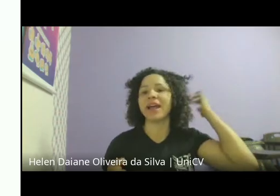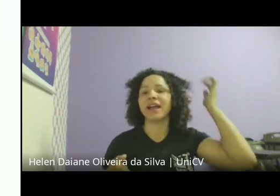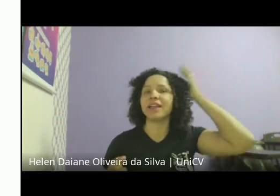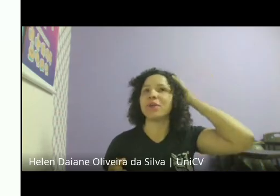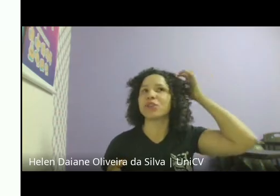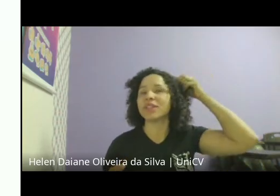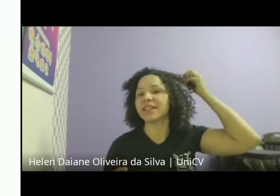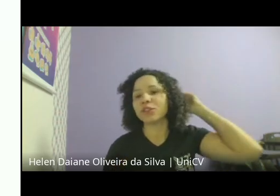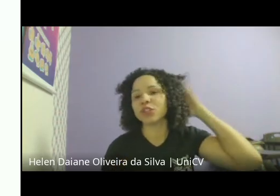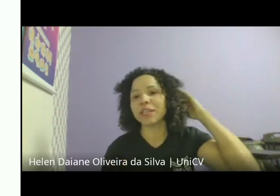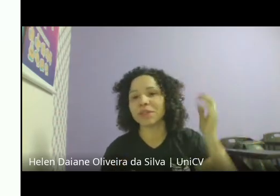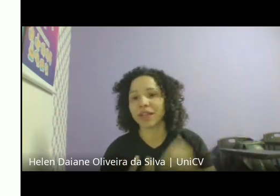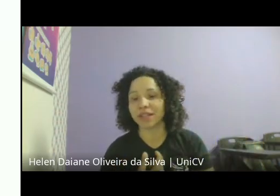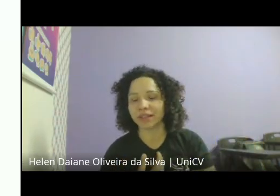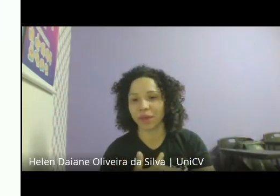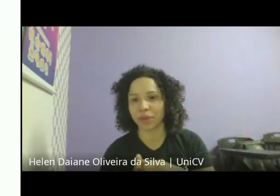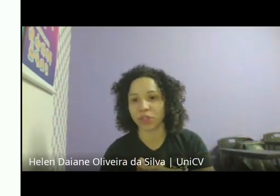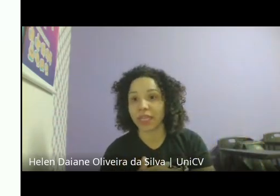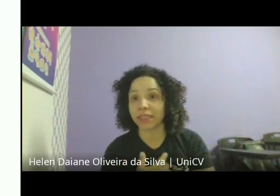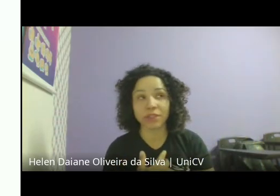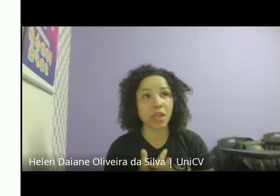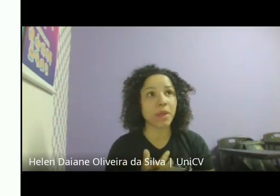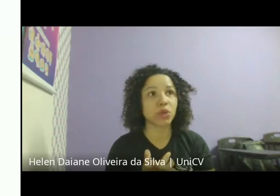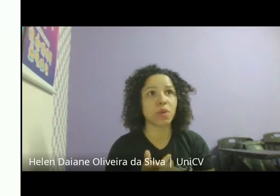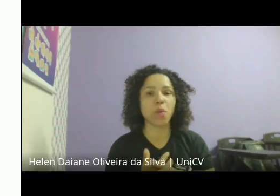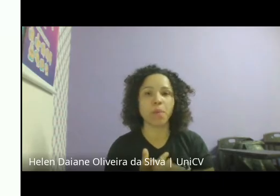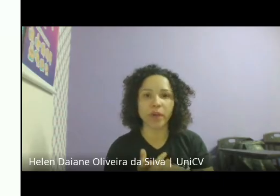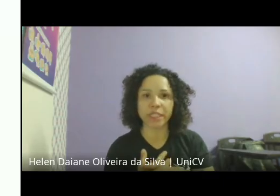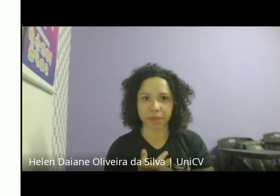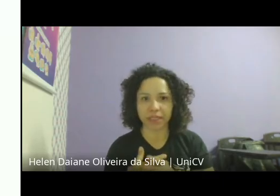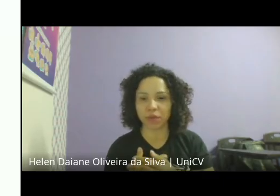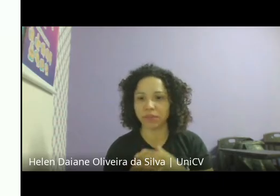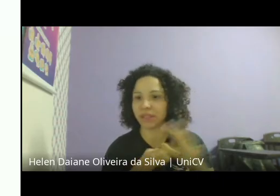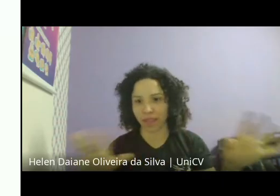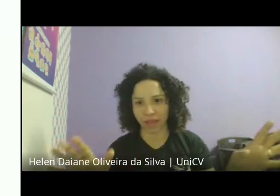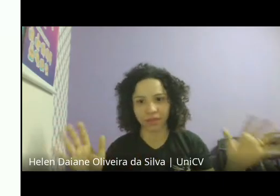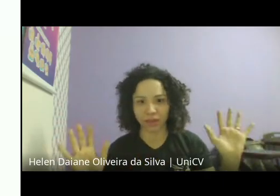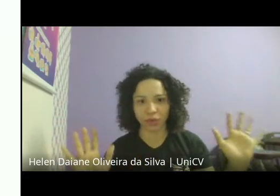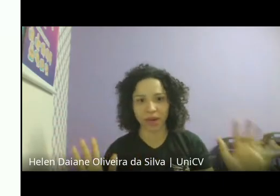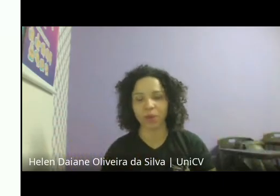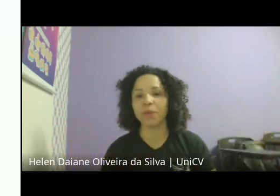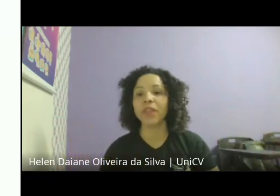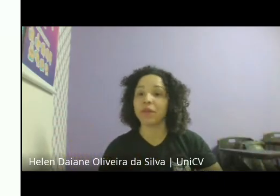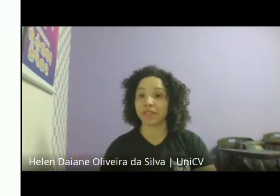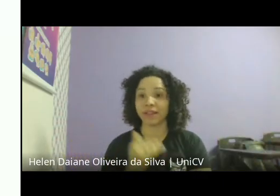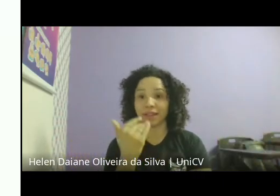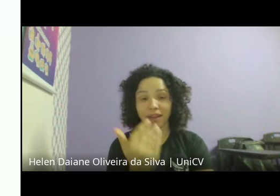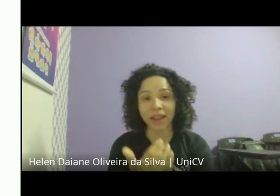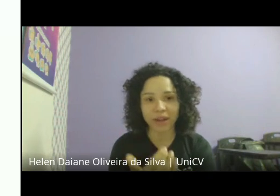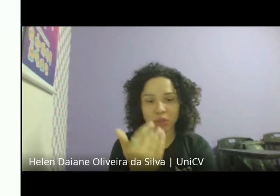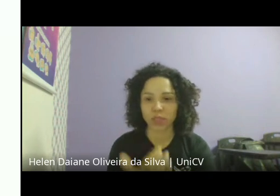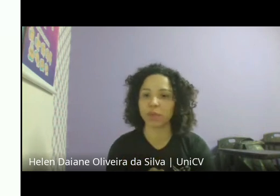aqui, eu acho que eu gostei tanto de Libras, eu quero ser intérprete. Se você é uma pessoa com pouca expressão, que tem, tá? Normal, você